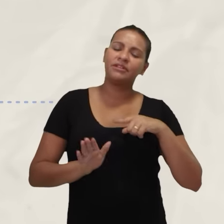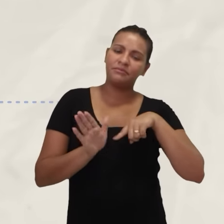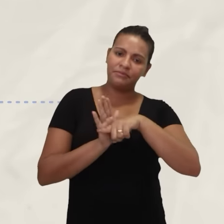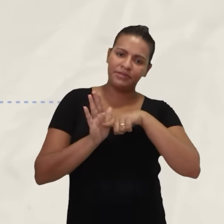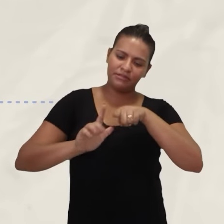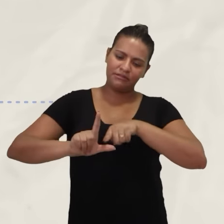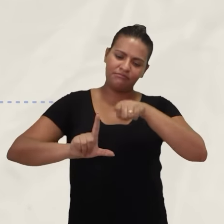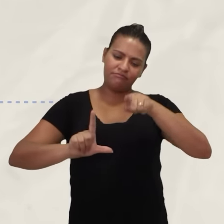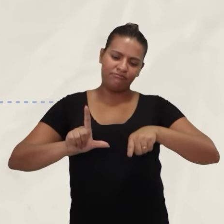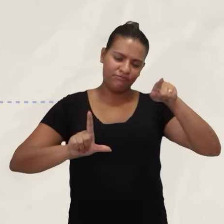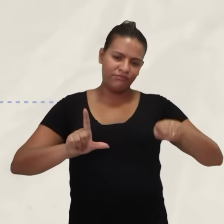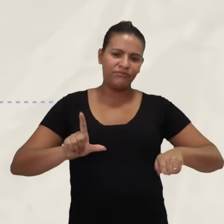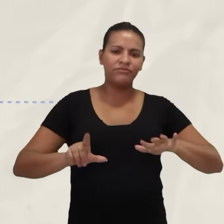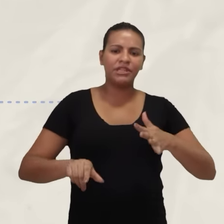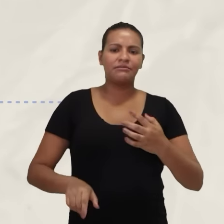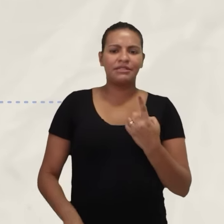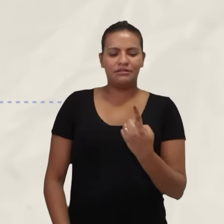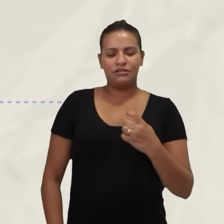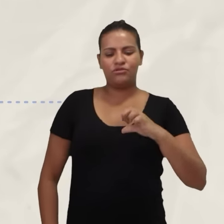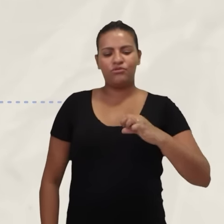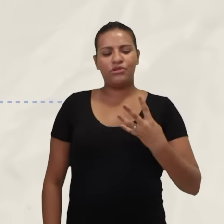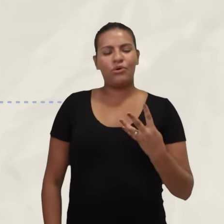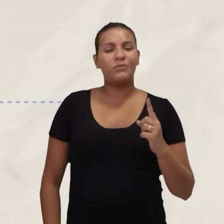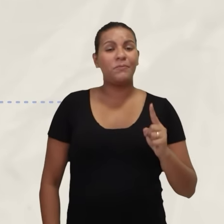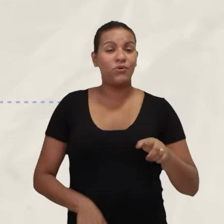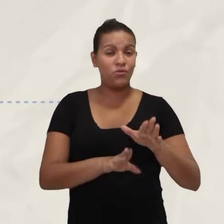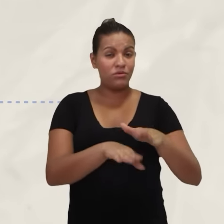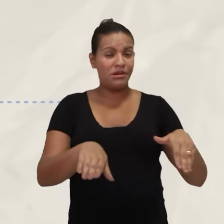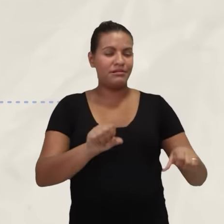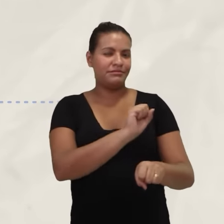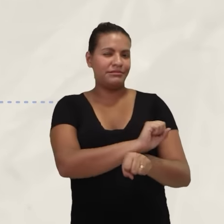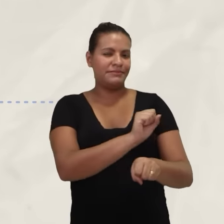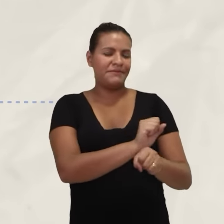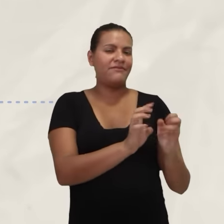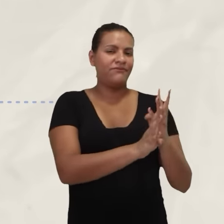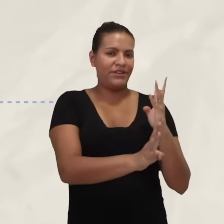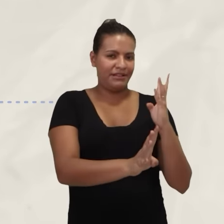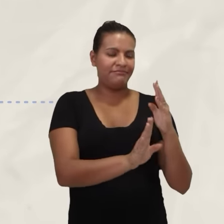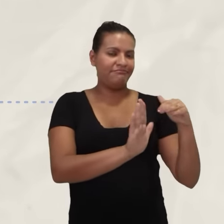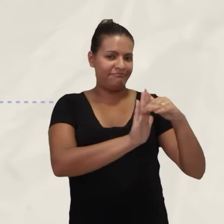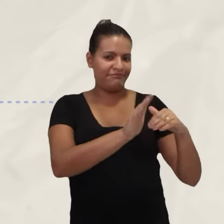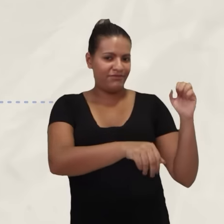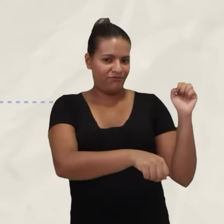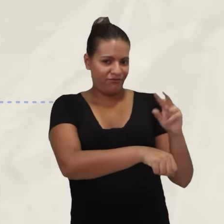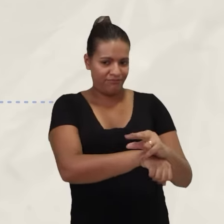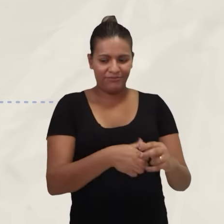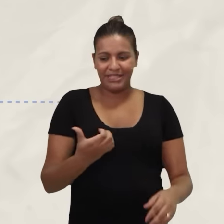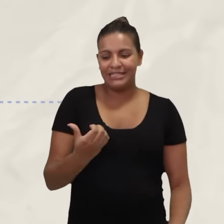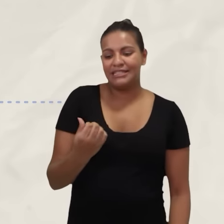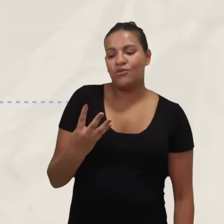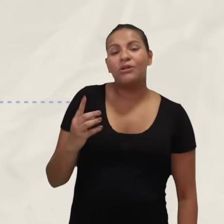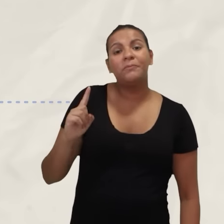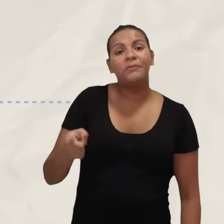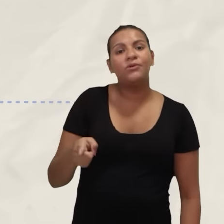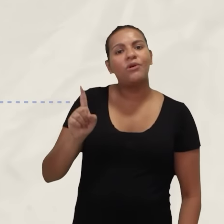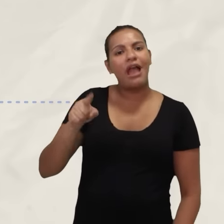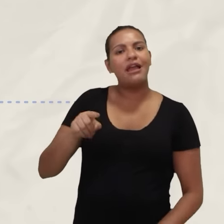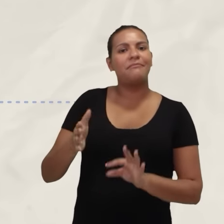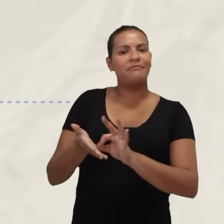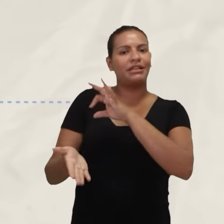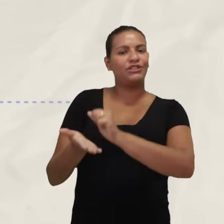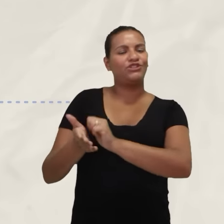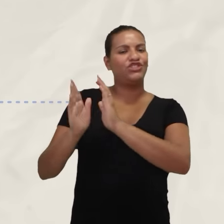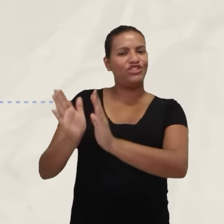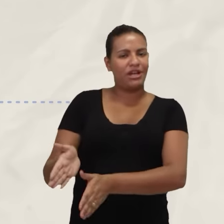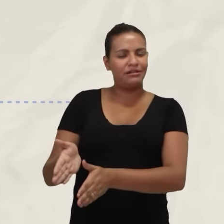indicavam que havia 194 mil crianças à espera de vagas contra 64 mil matriculadas, ou seja,